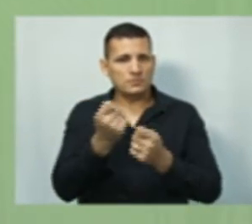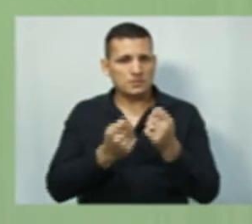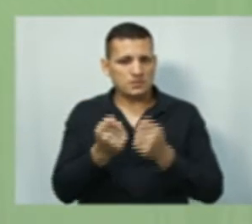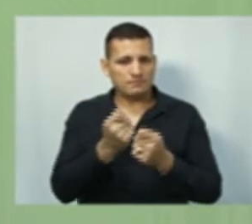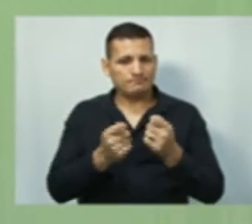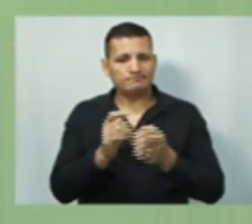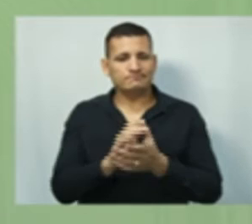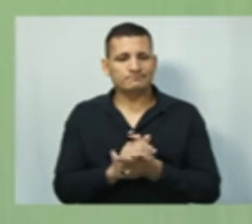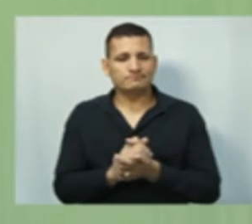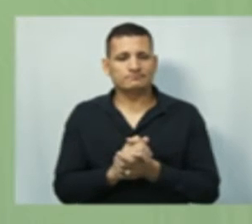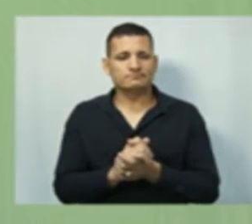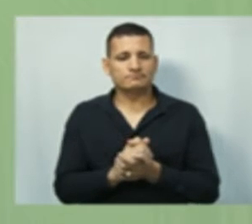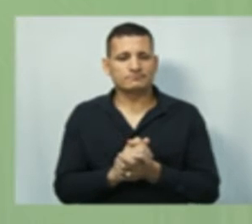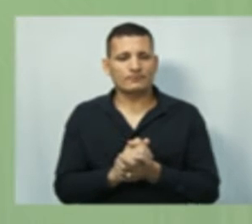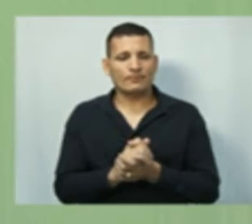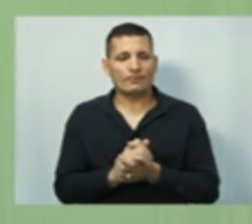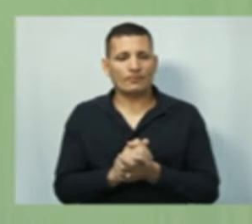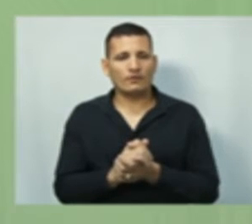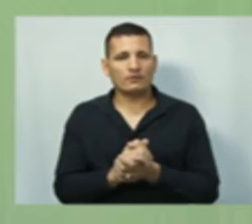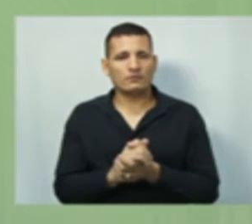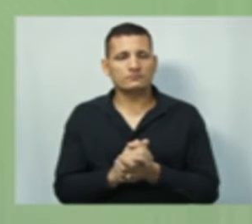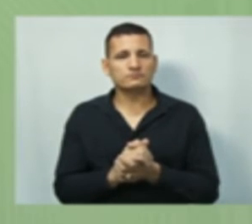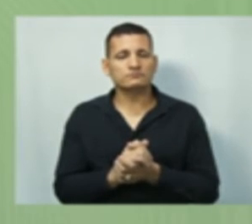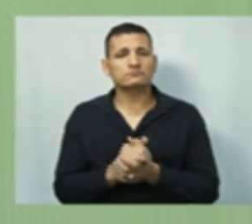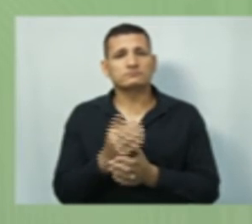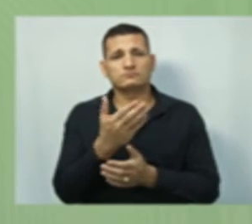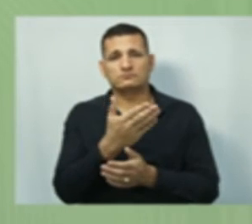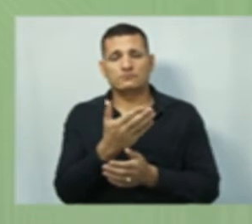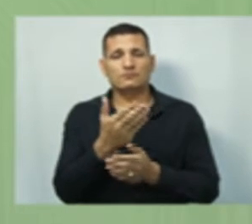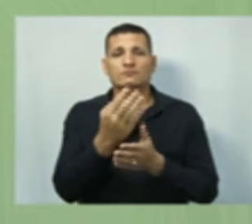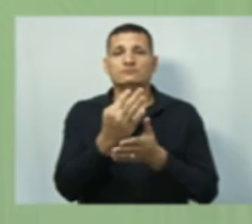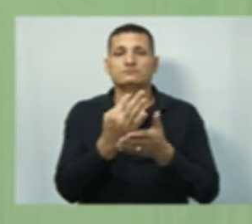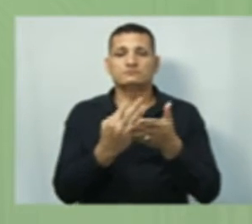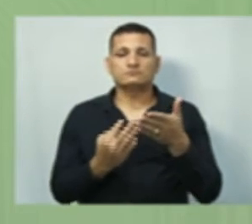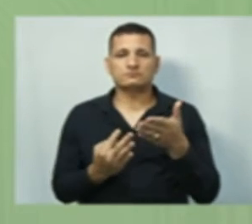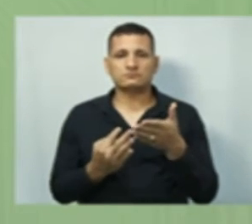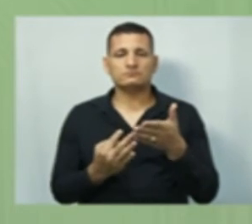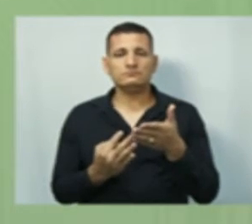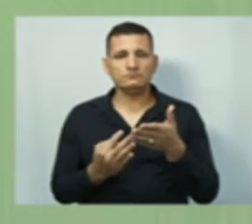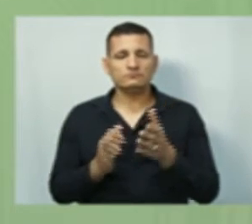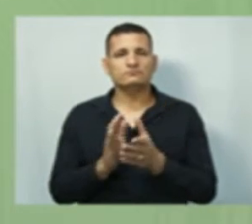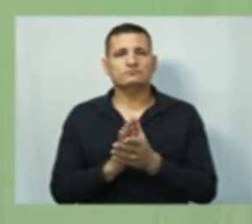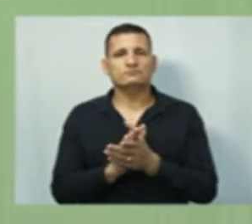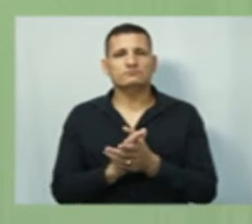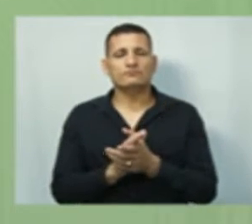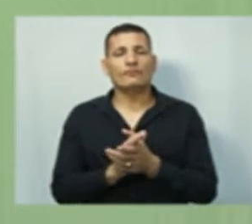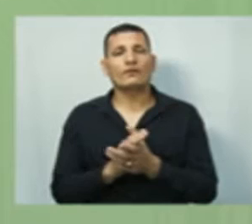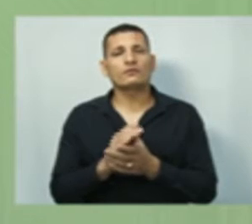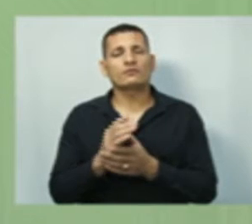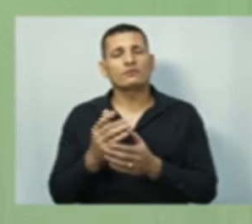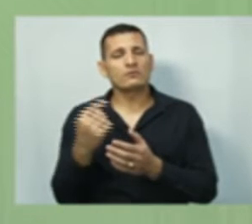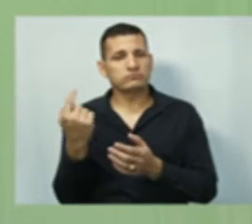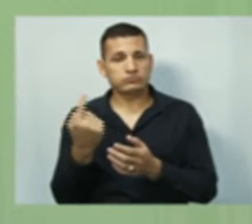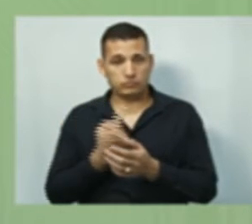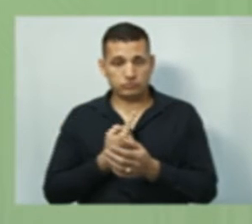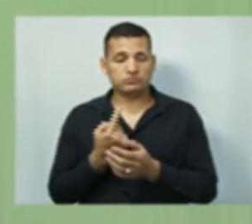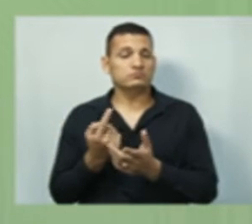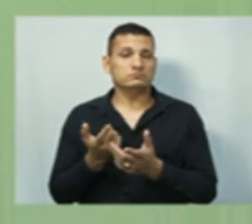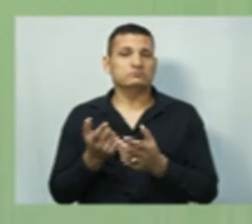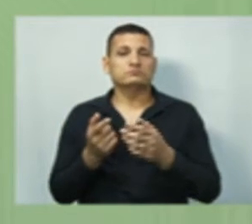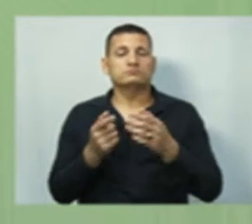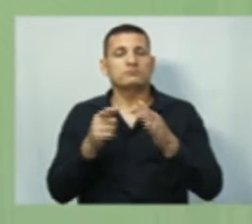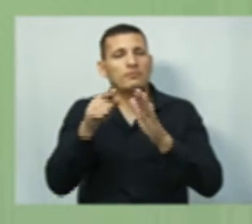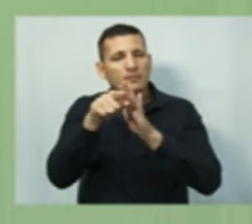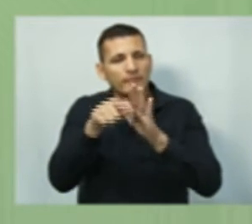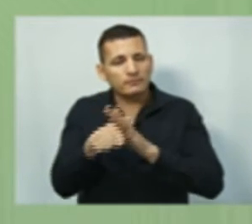que foi adaptado para a nossa aula. Baseado nesse texto, nós elaboramos 3 perguntas com a proposta